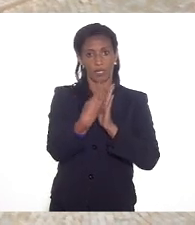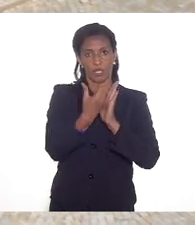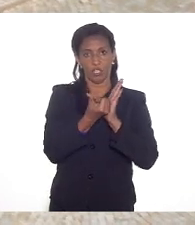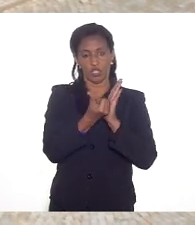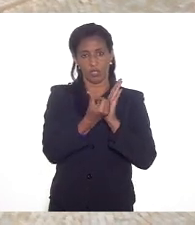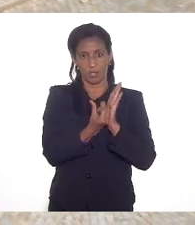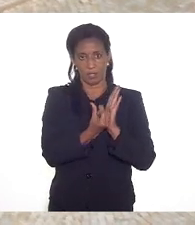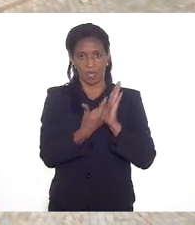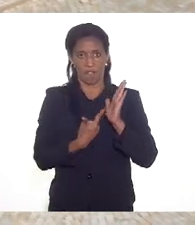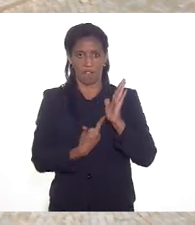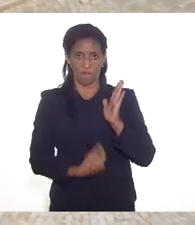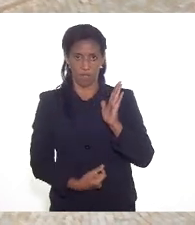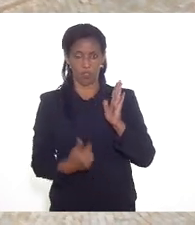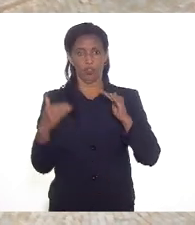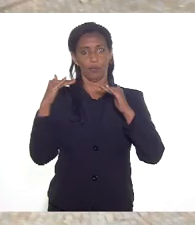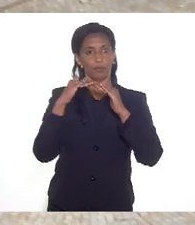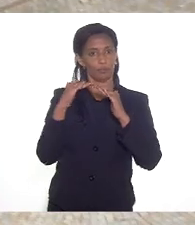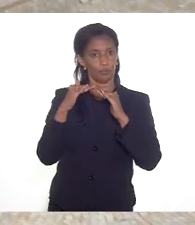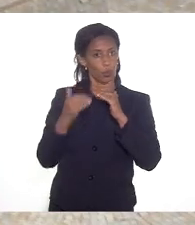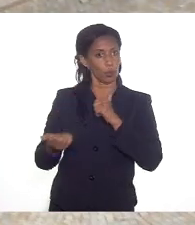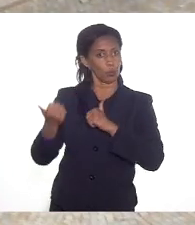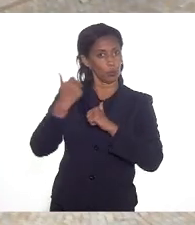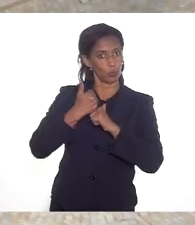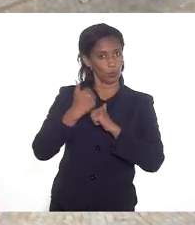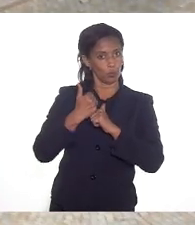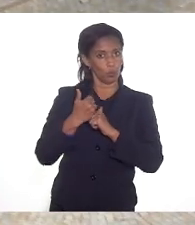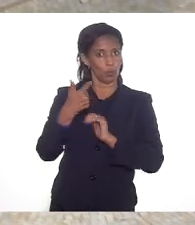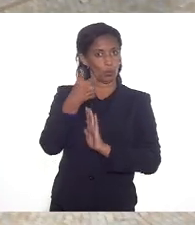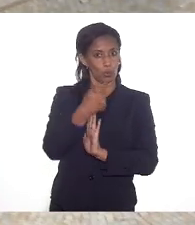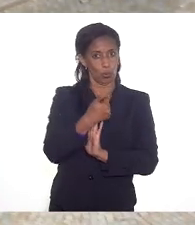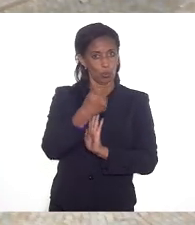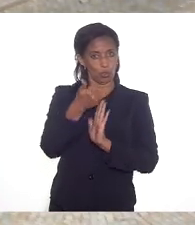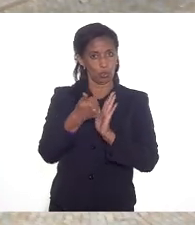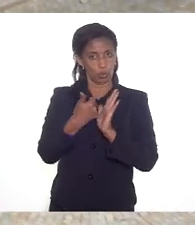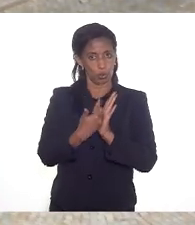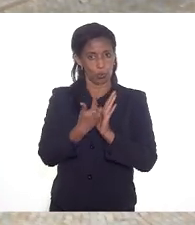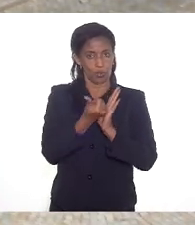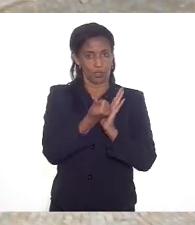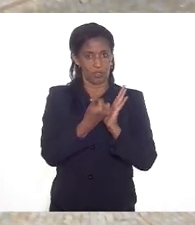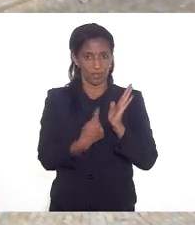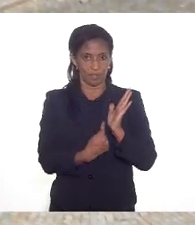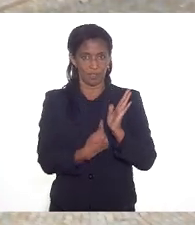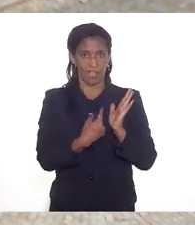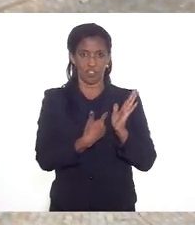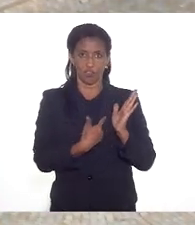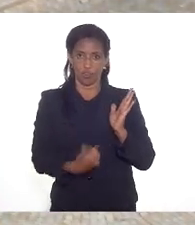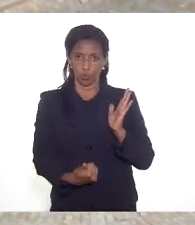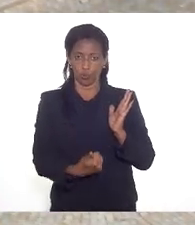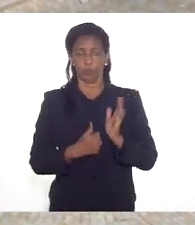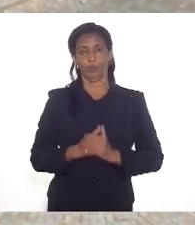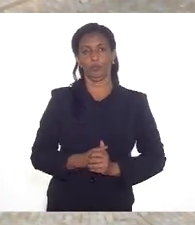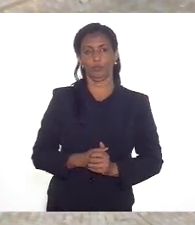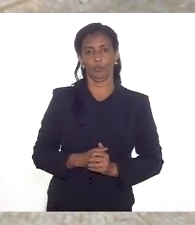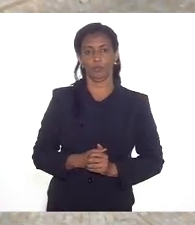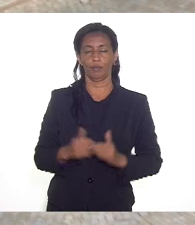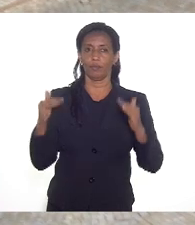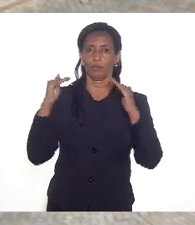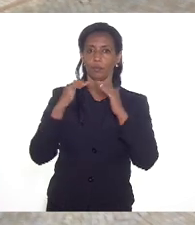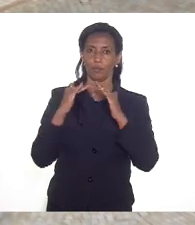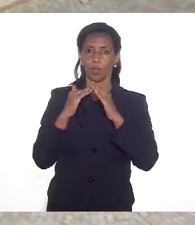20 é favorável consumindo aglutinativas e vendas 21217 e 21